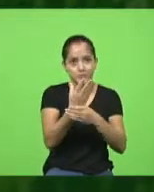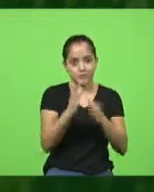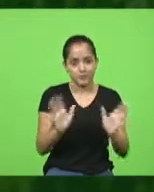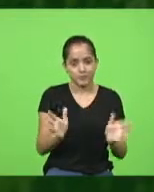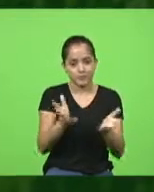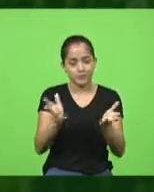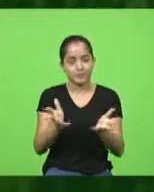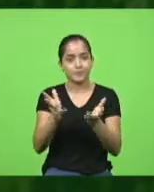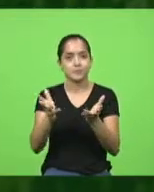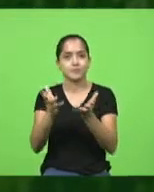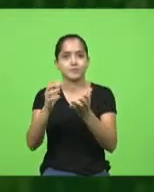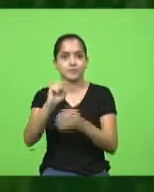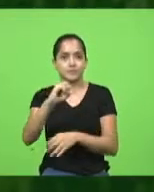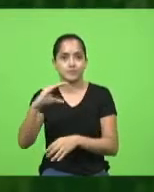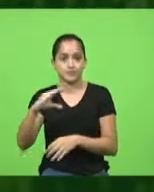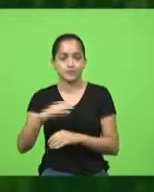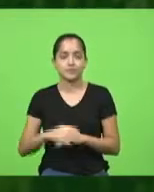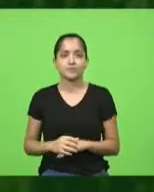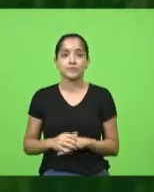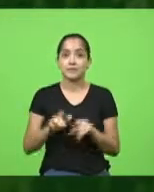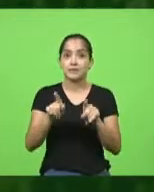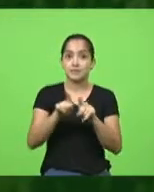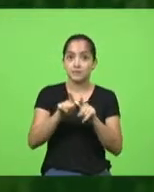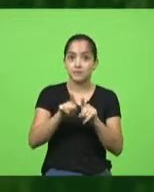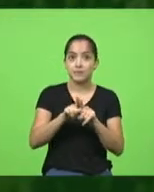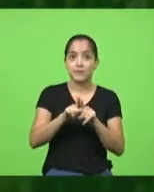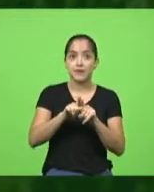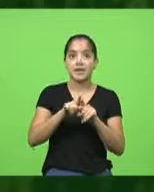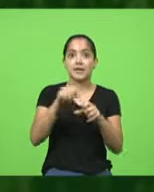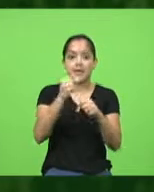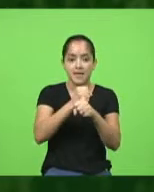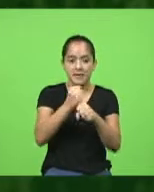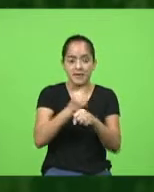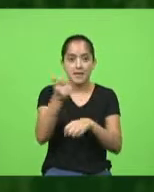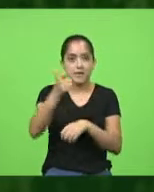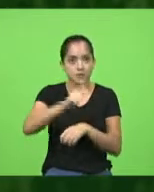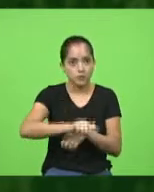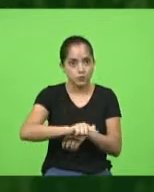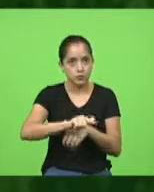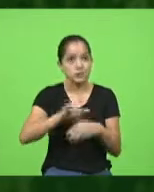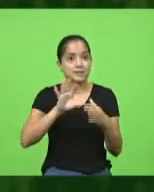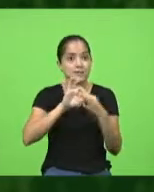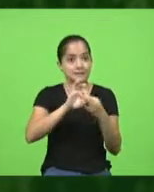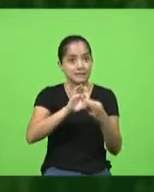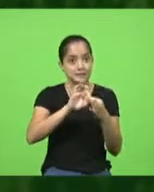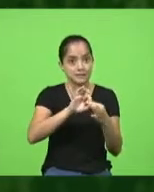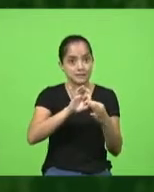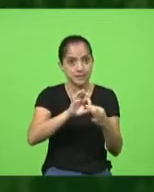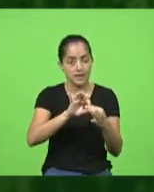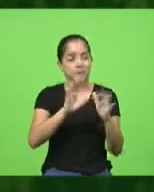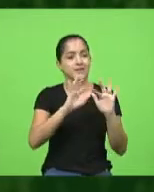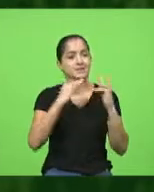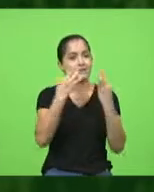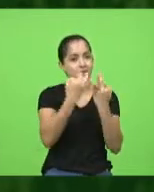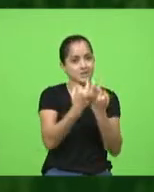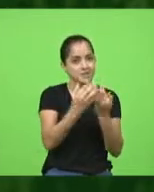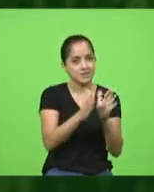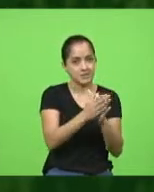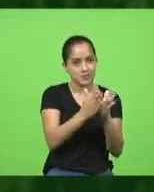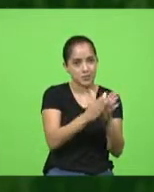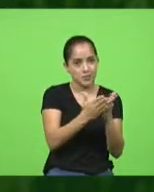agronegócio catarinense, e também o Reconstrói Santa Catarina, que ele está muito ligado às famílias carentes